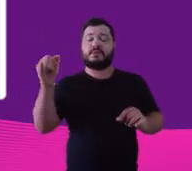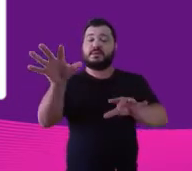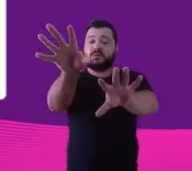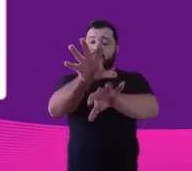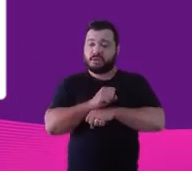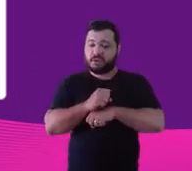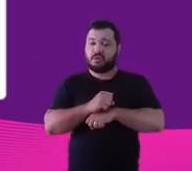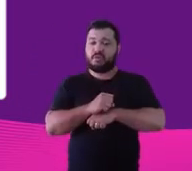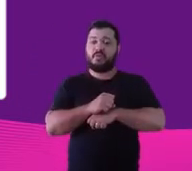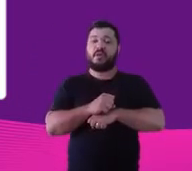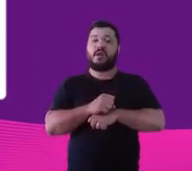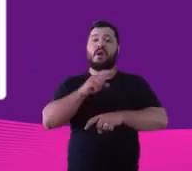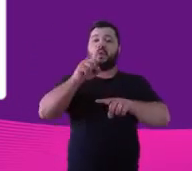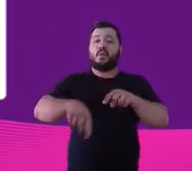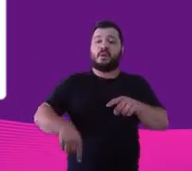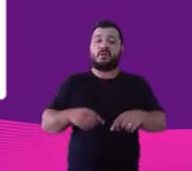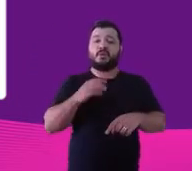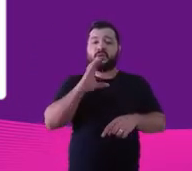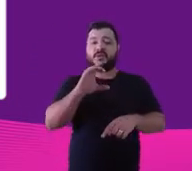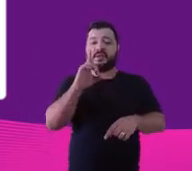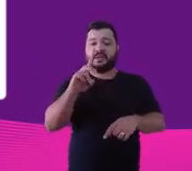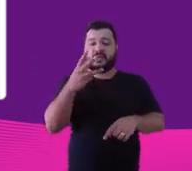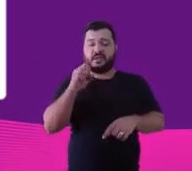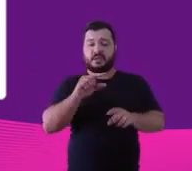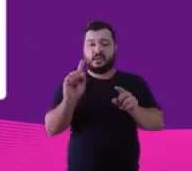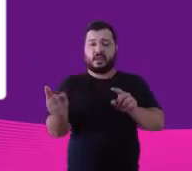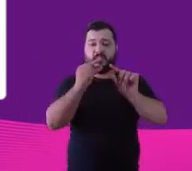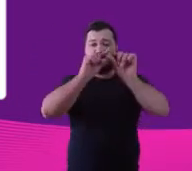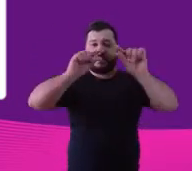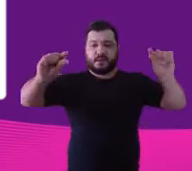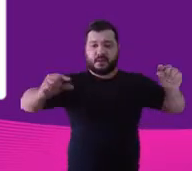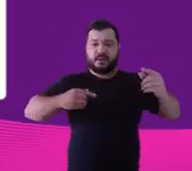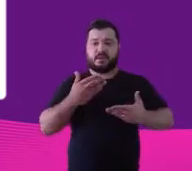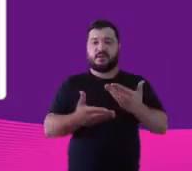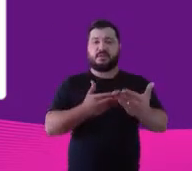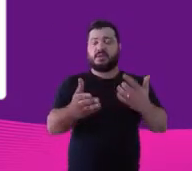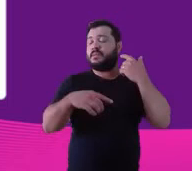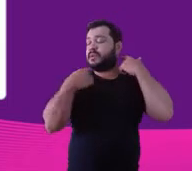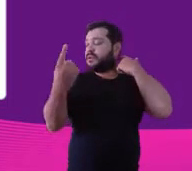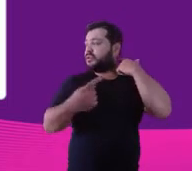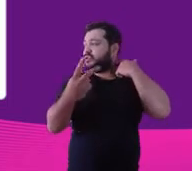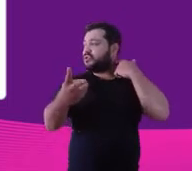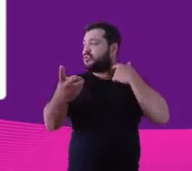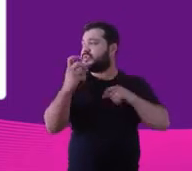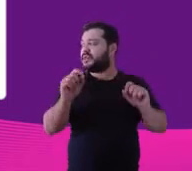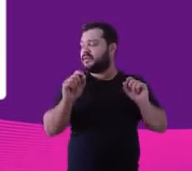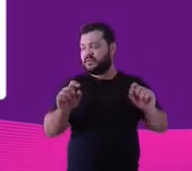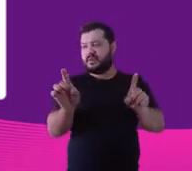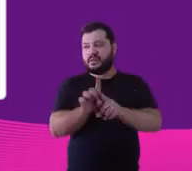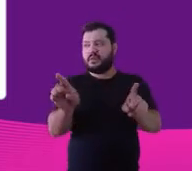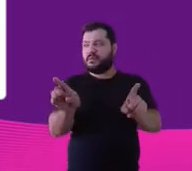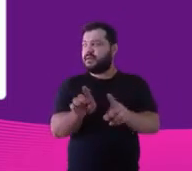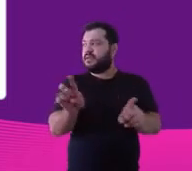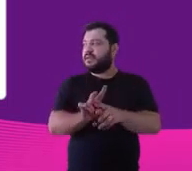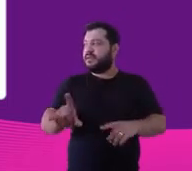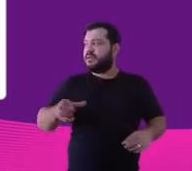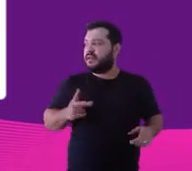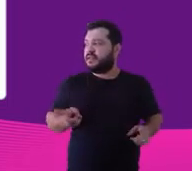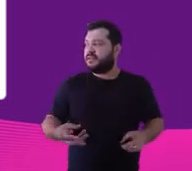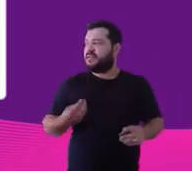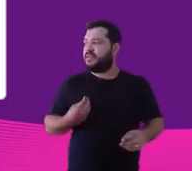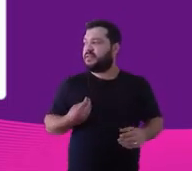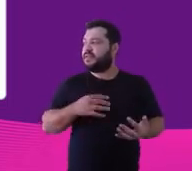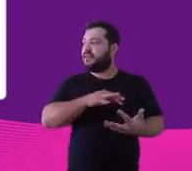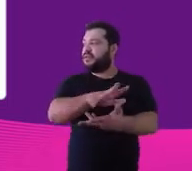incorporar o híbrido 88 de tratamento a gente observa aqui que também para a sobrevida Global